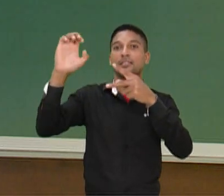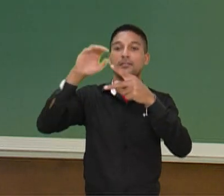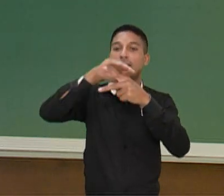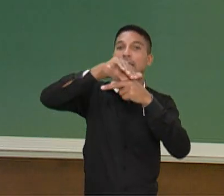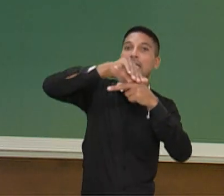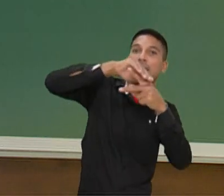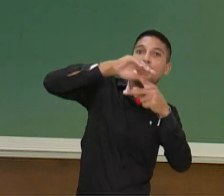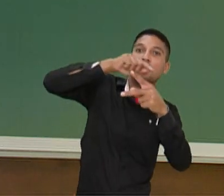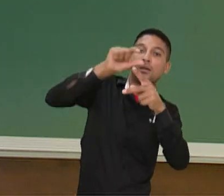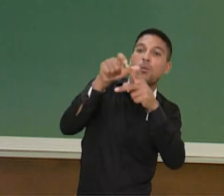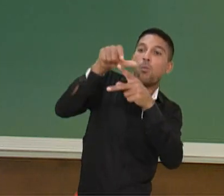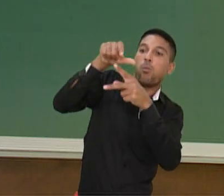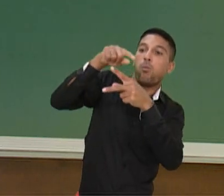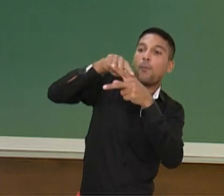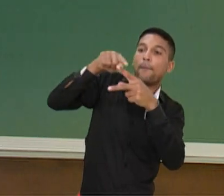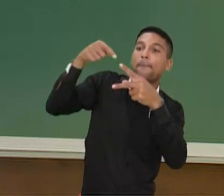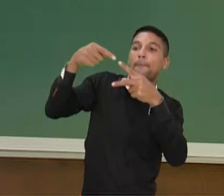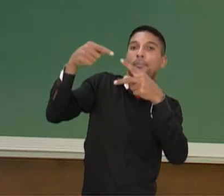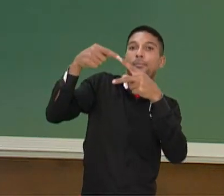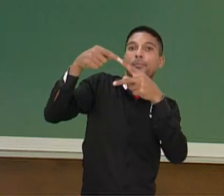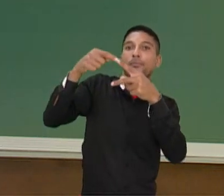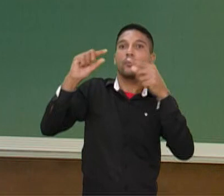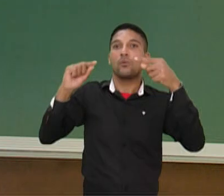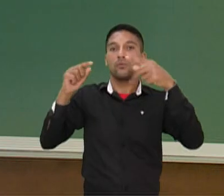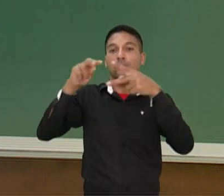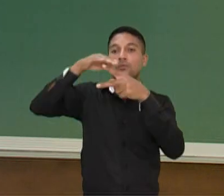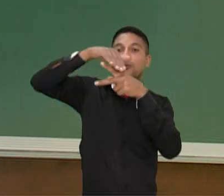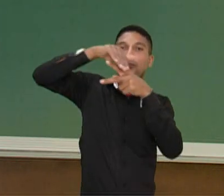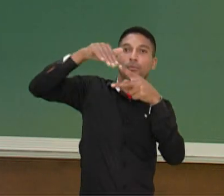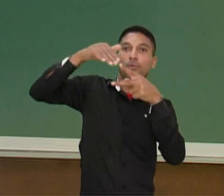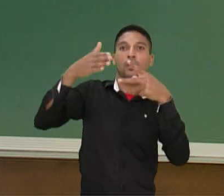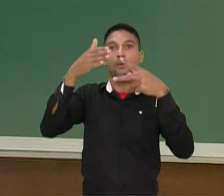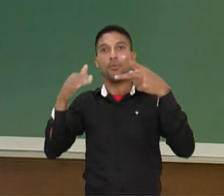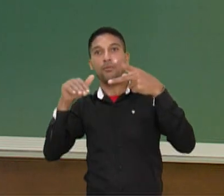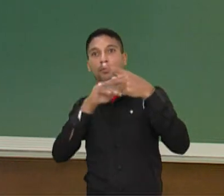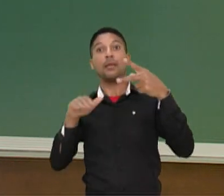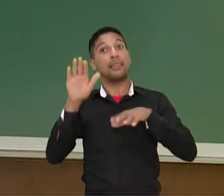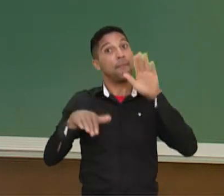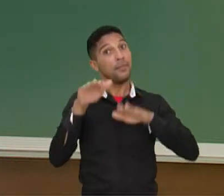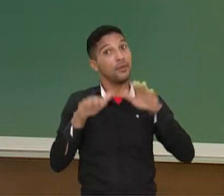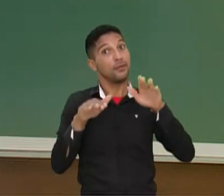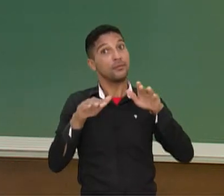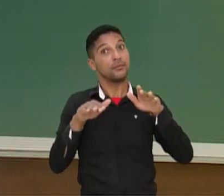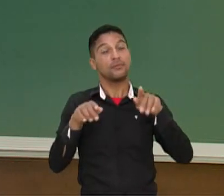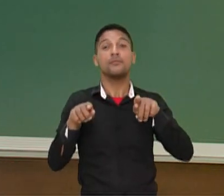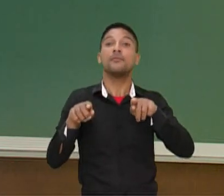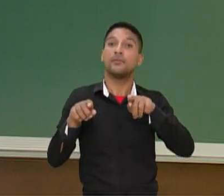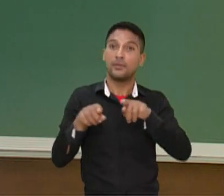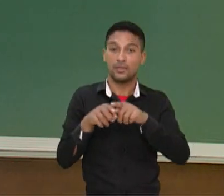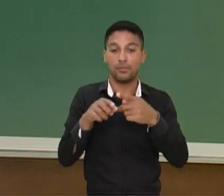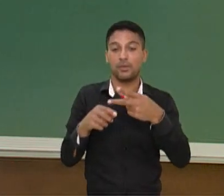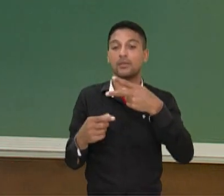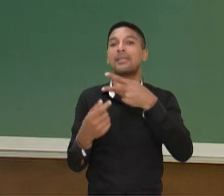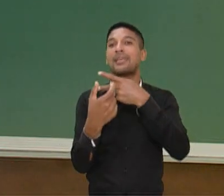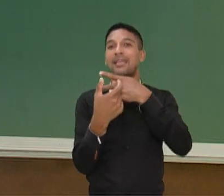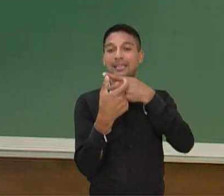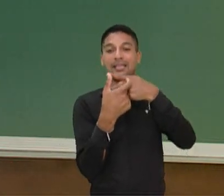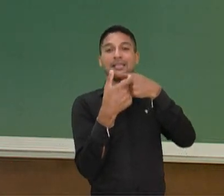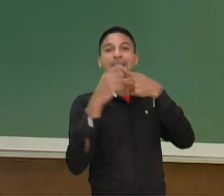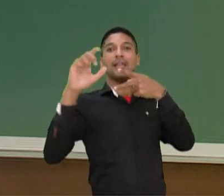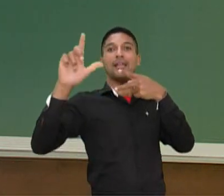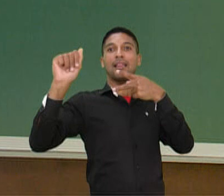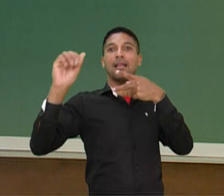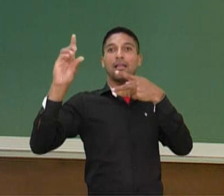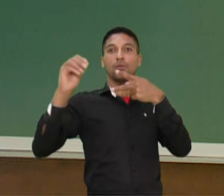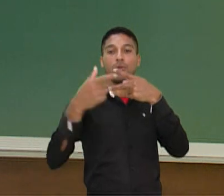seja, quanto maior o polígono, mais triângulos eu vou ter lá dentro. E maior